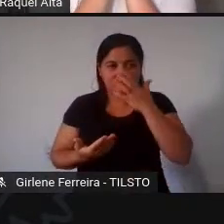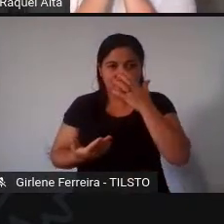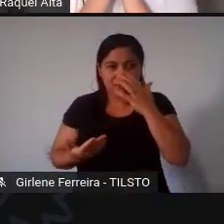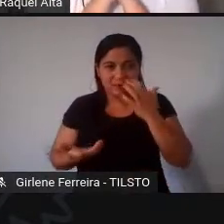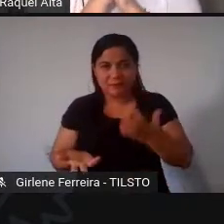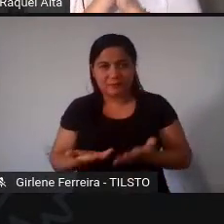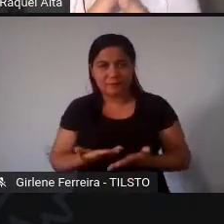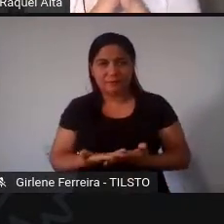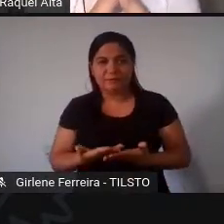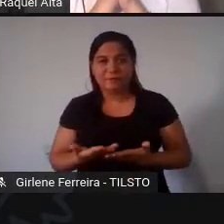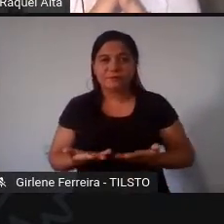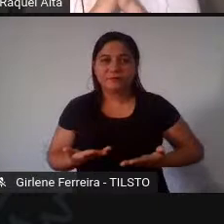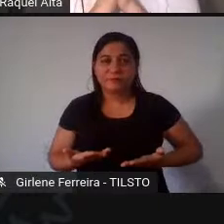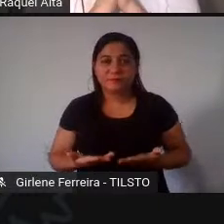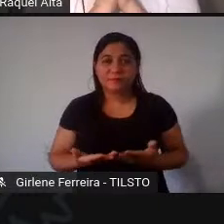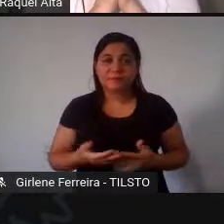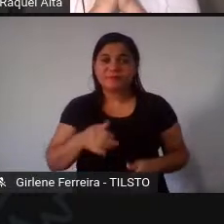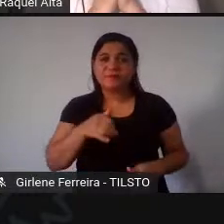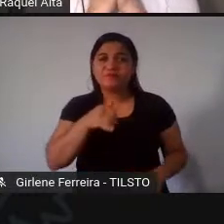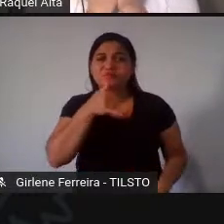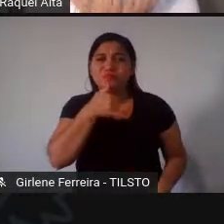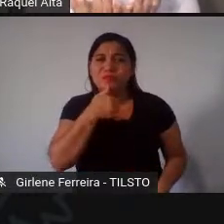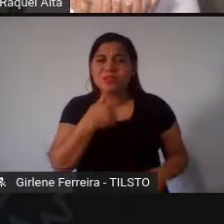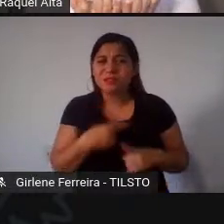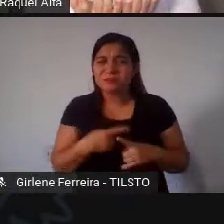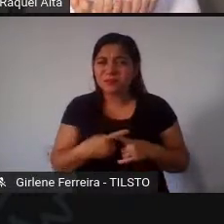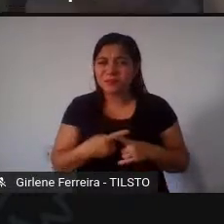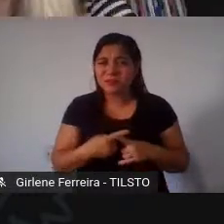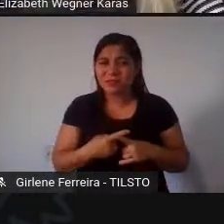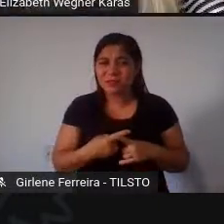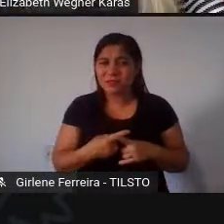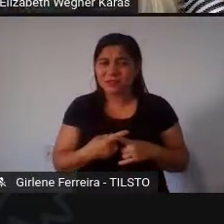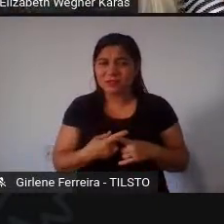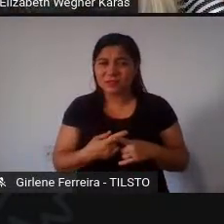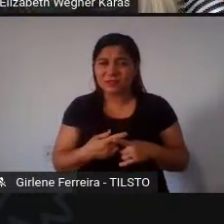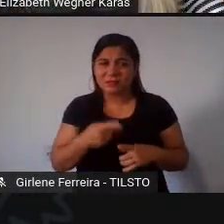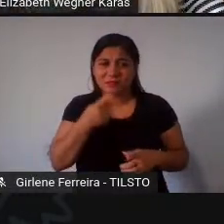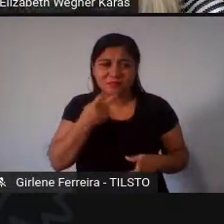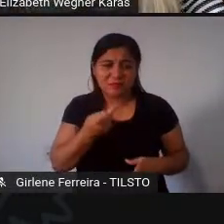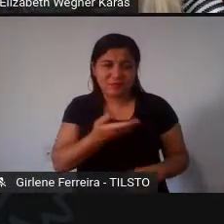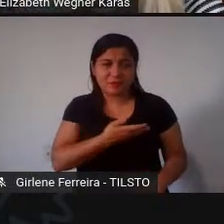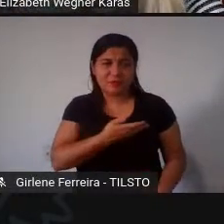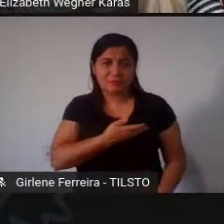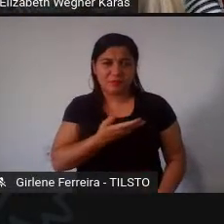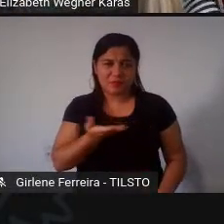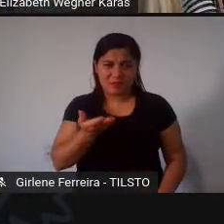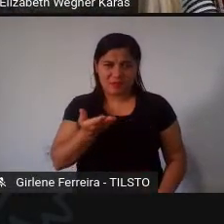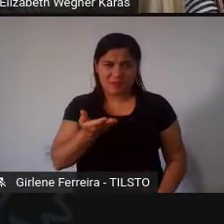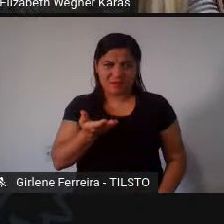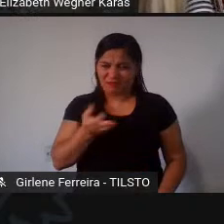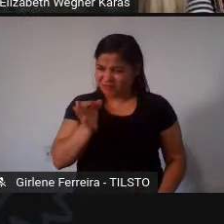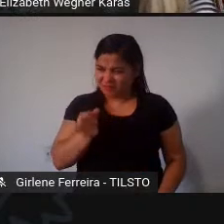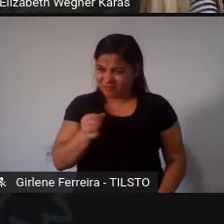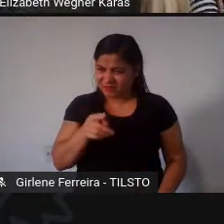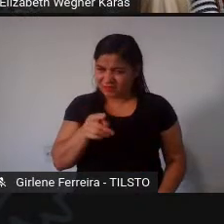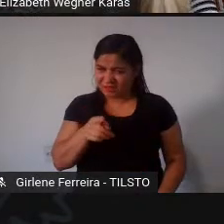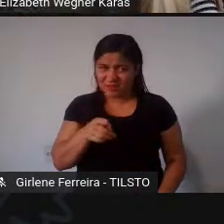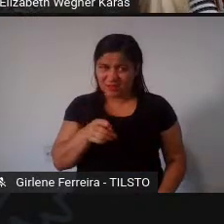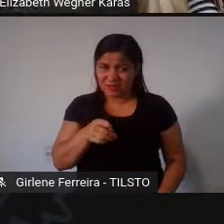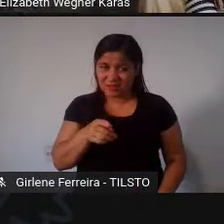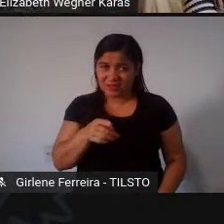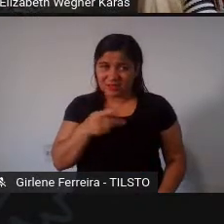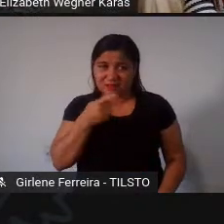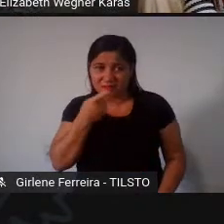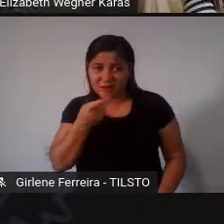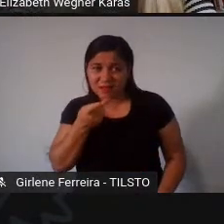gente... É triste porque a primeira reação de alguns colegas ali, por exemplo, é falar, nossa, mas você tem certeza? Será que ele não quis dizer